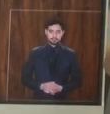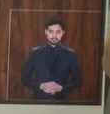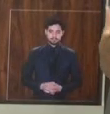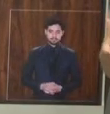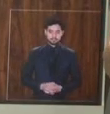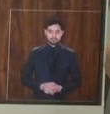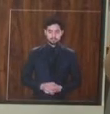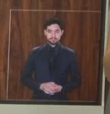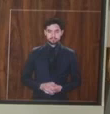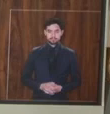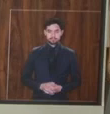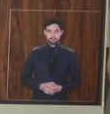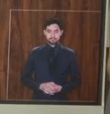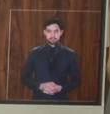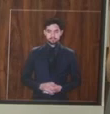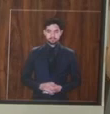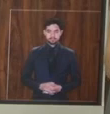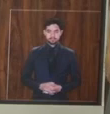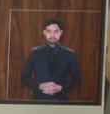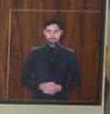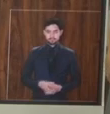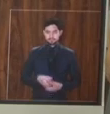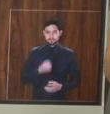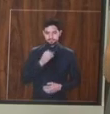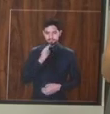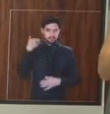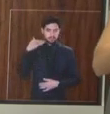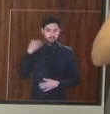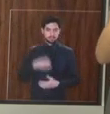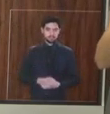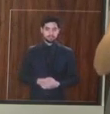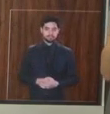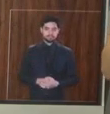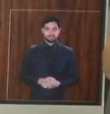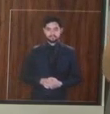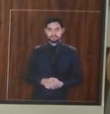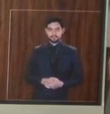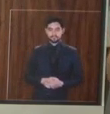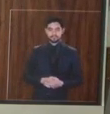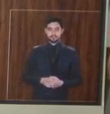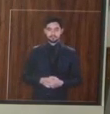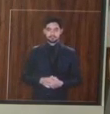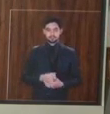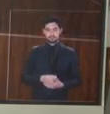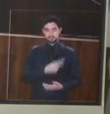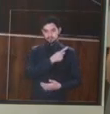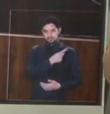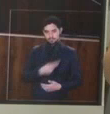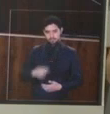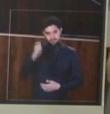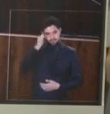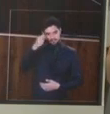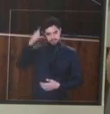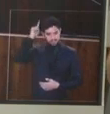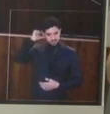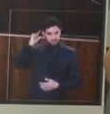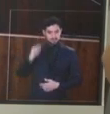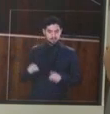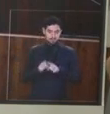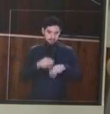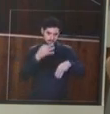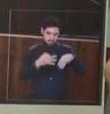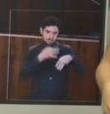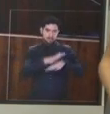notícias falsas e que não foram verificadas Por isso os órgãos né as empresas por trás dessas redes terão que ter meios para